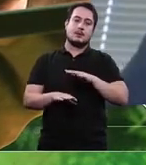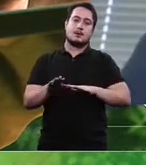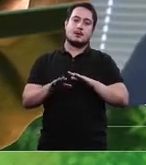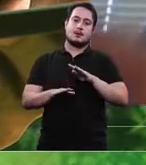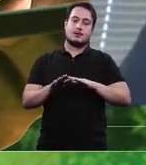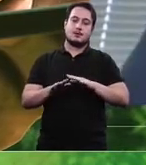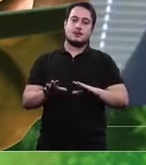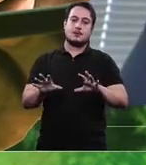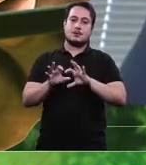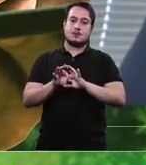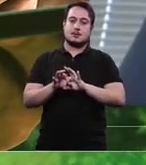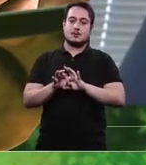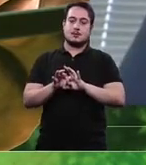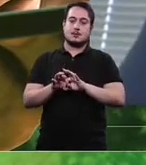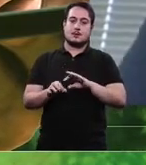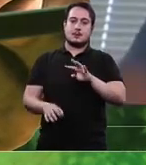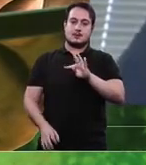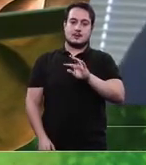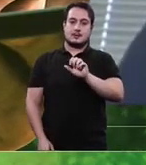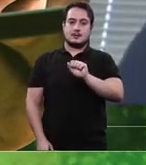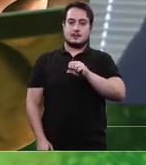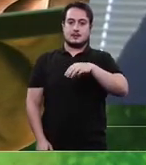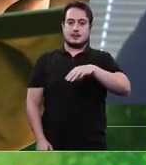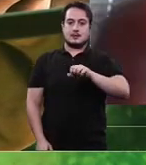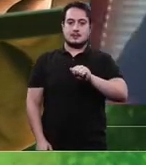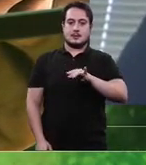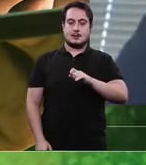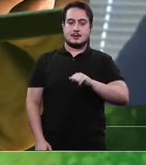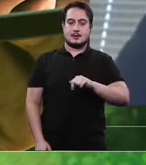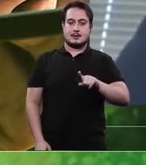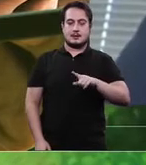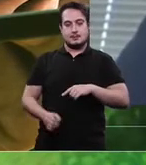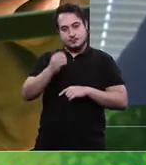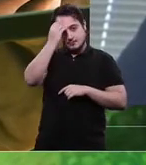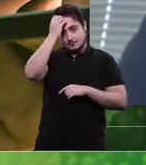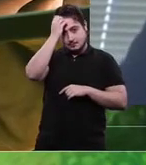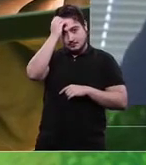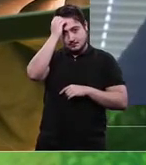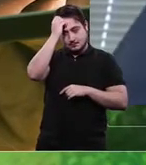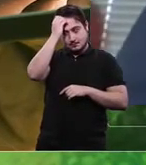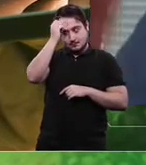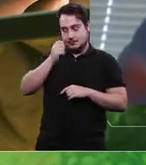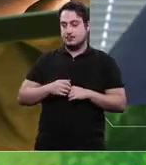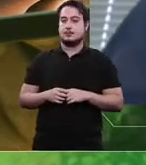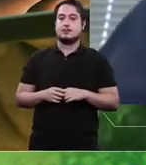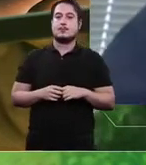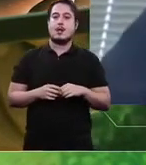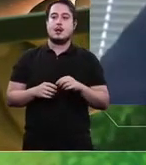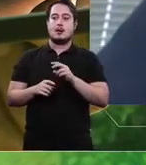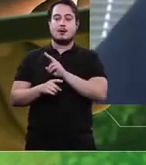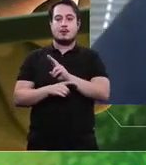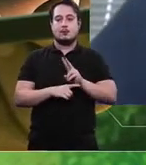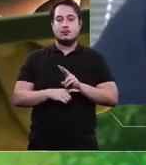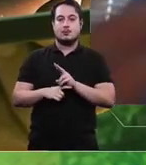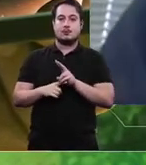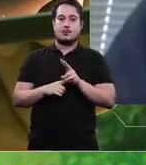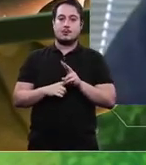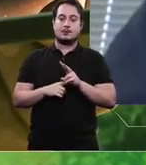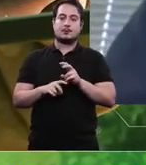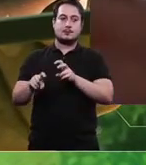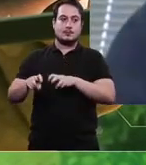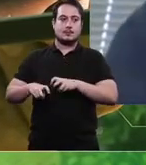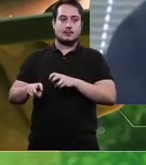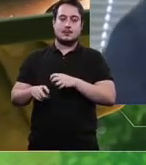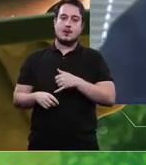essa conexão do tambaqui, ele pode ser, né, um cultivo de aquicultura, né?